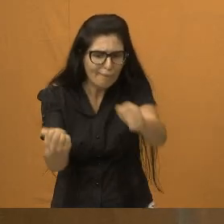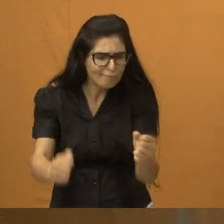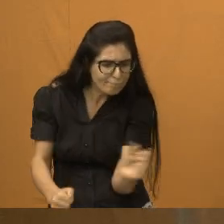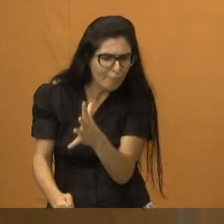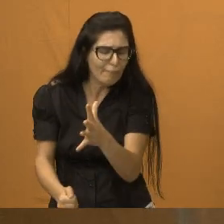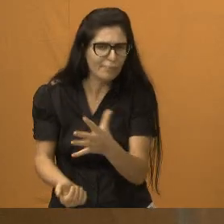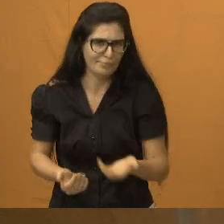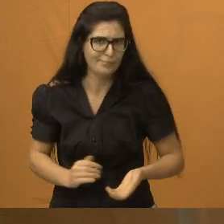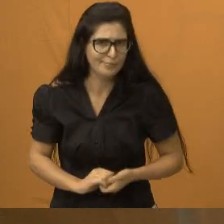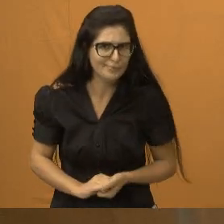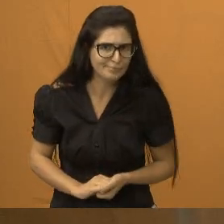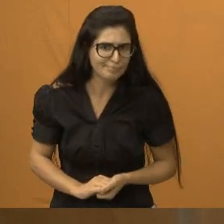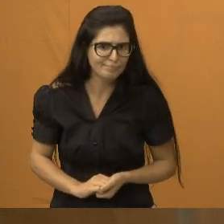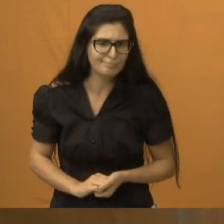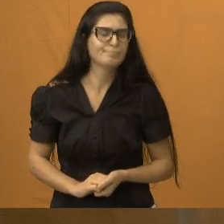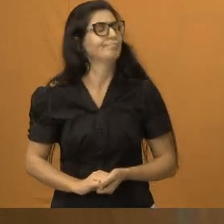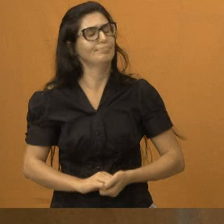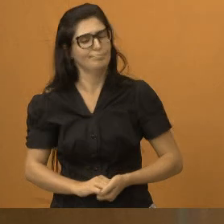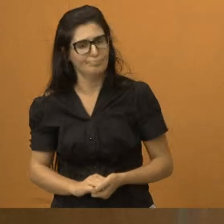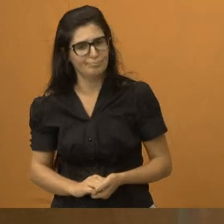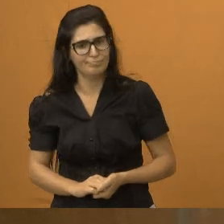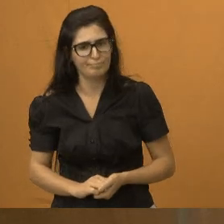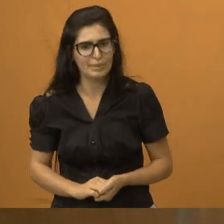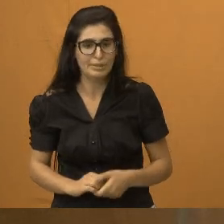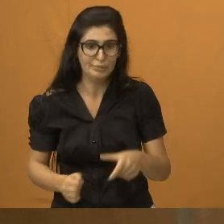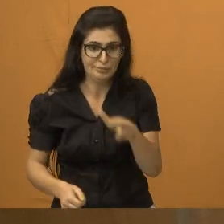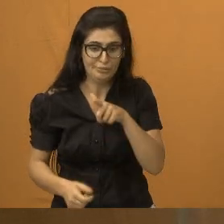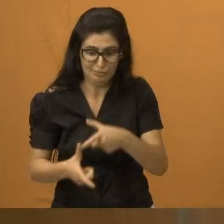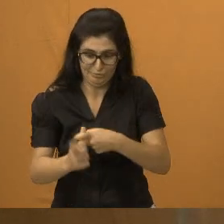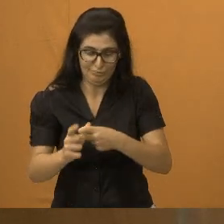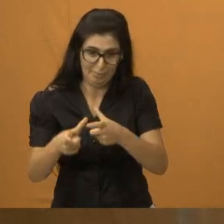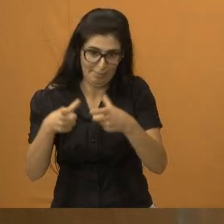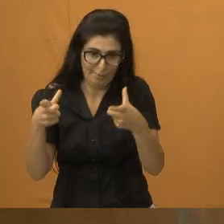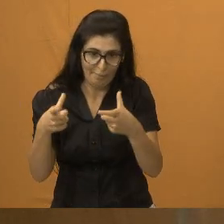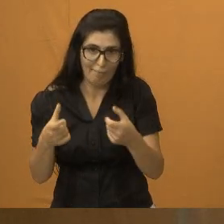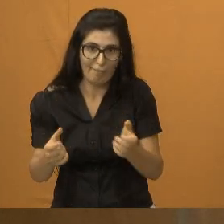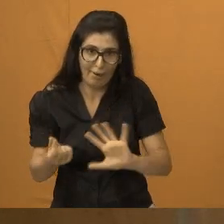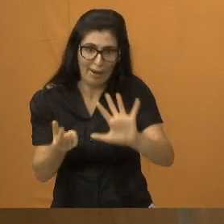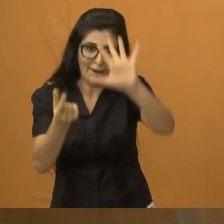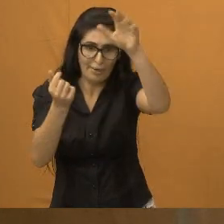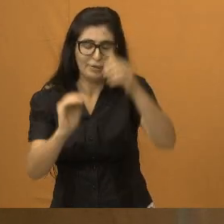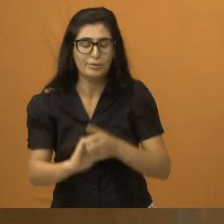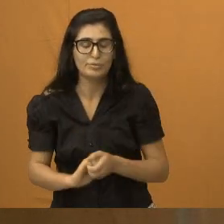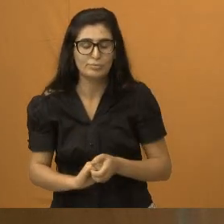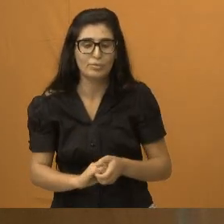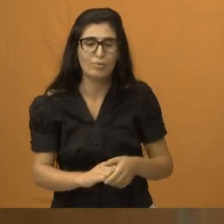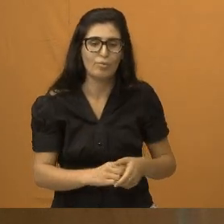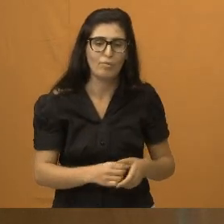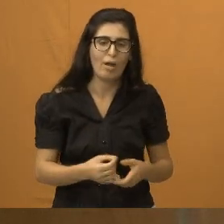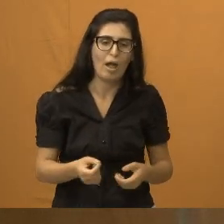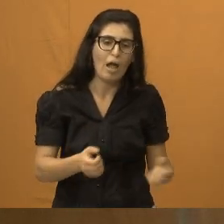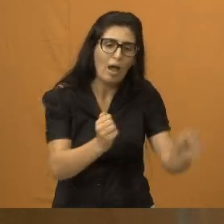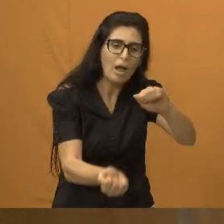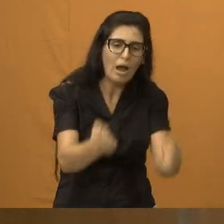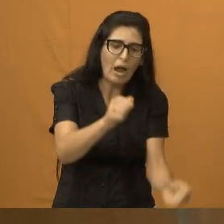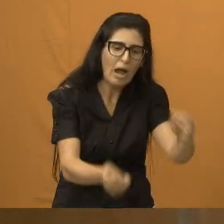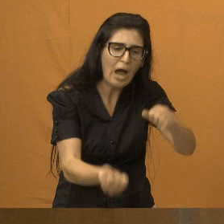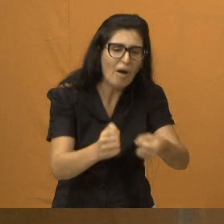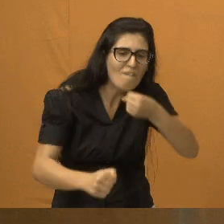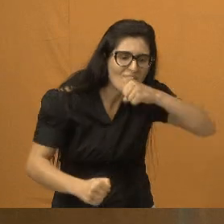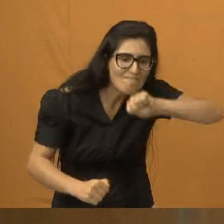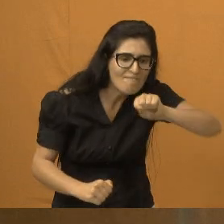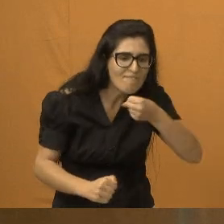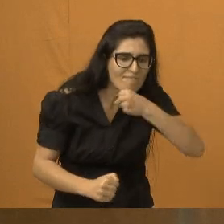mais novos, você tem uma arrecadação maior. Com os carros mais antigos, você tem isenção do IPVA, e de acordo com a escala que o governo